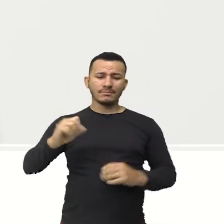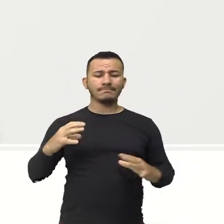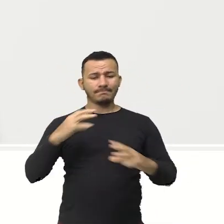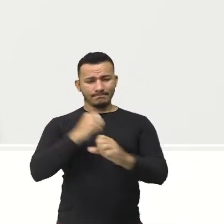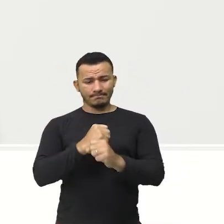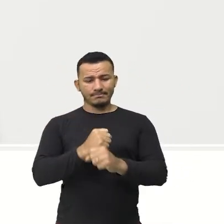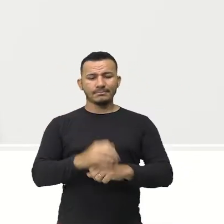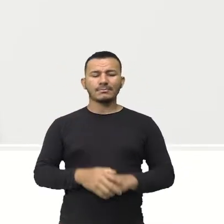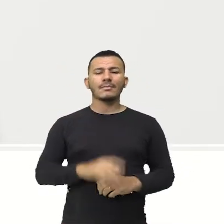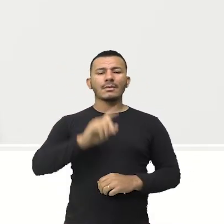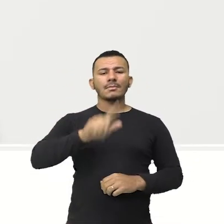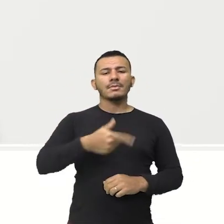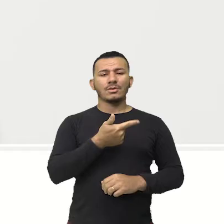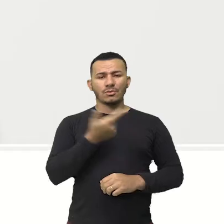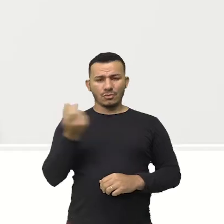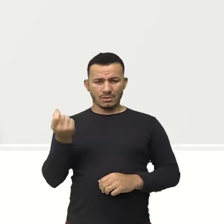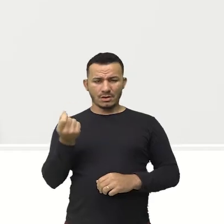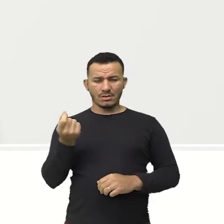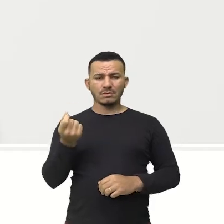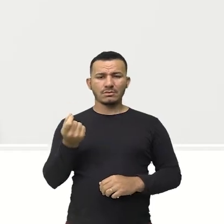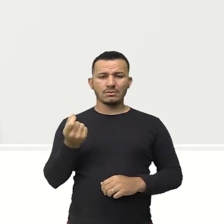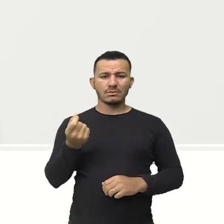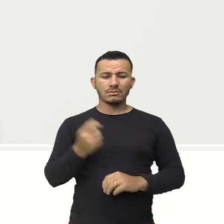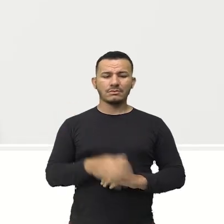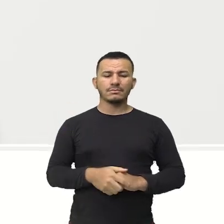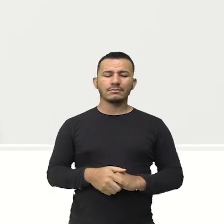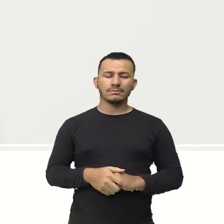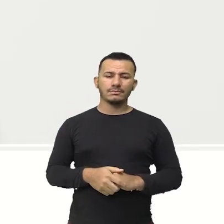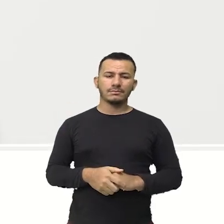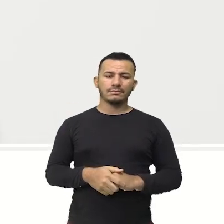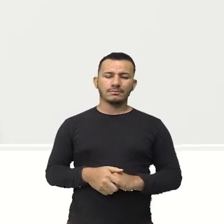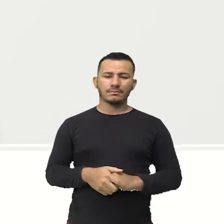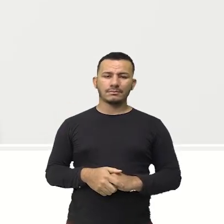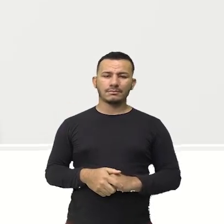conta, ó. 1.200